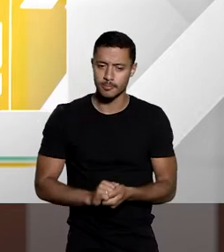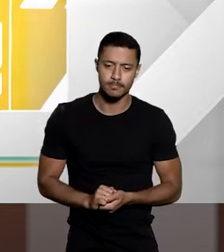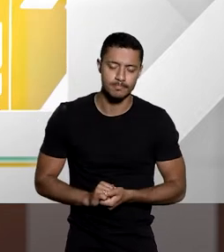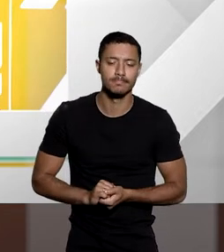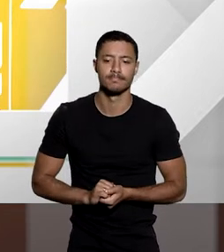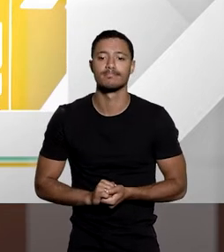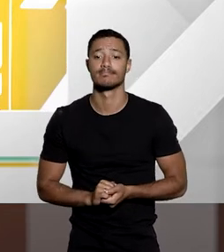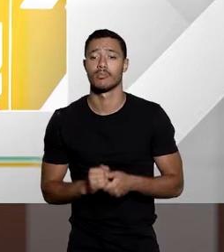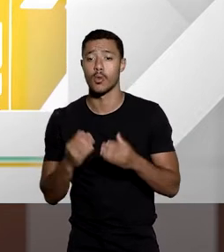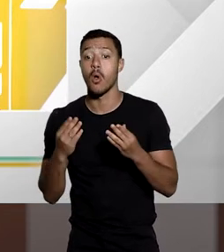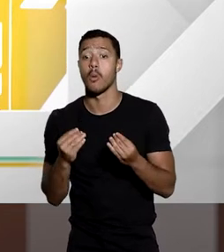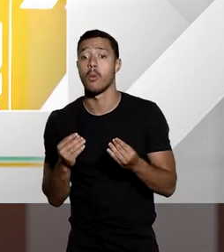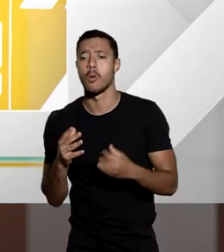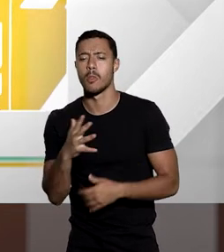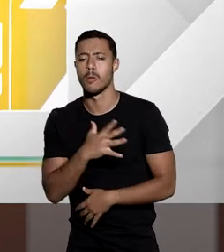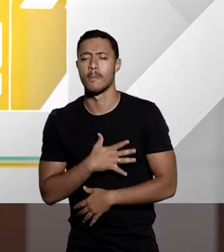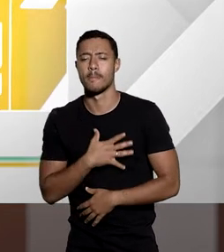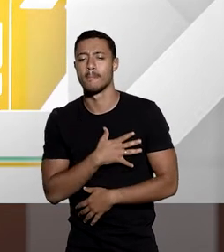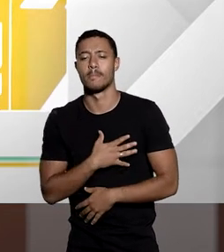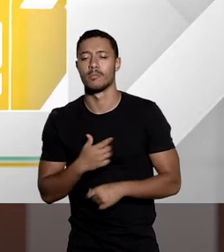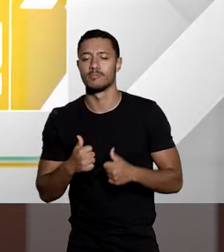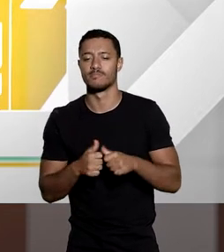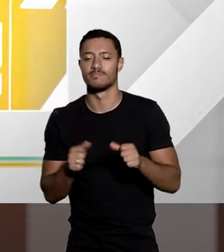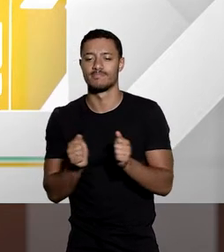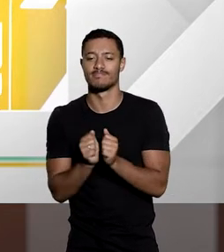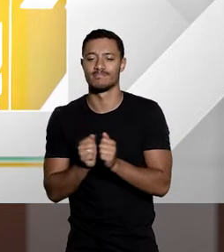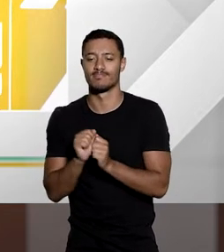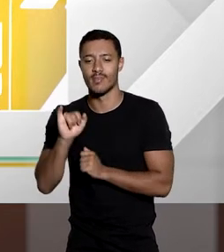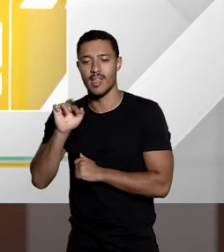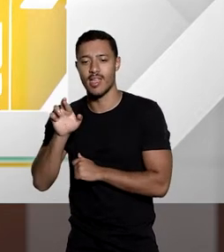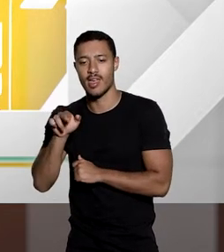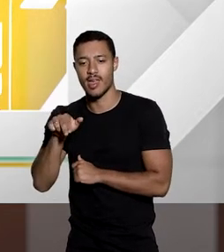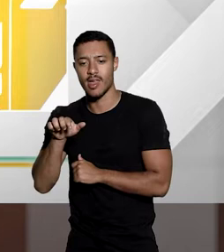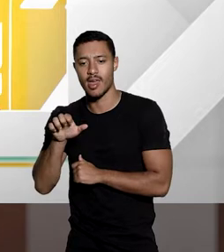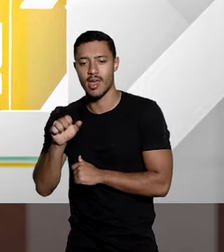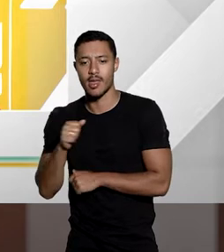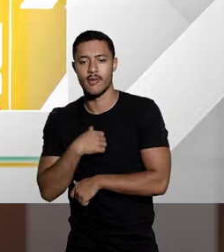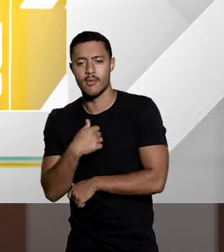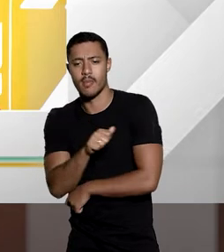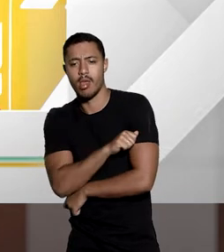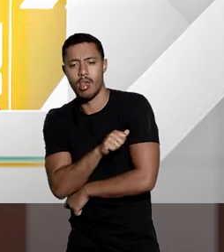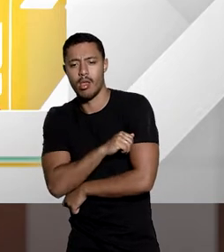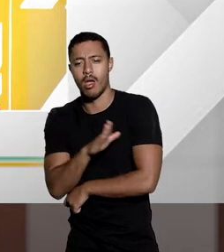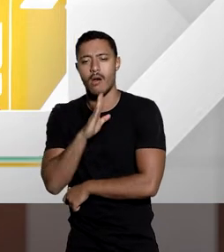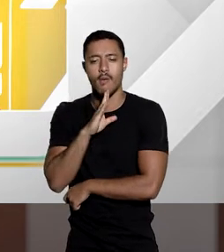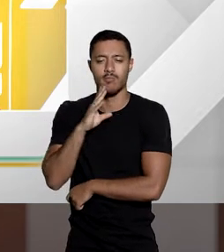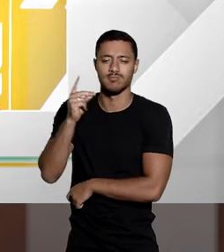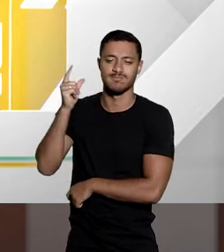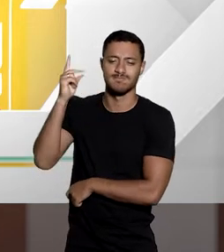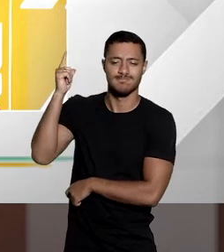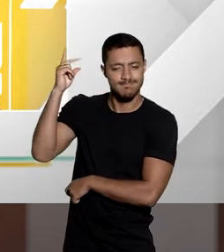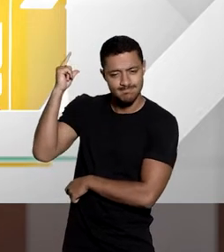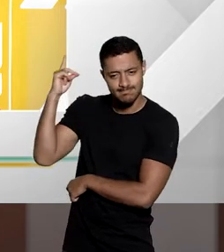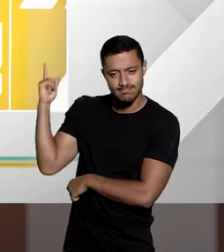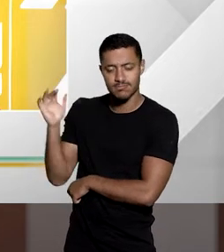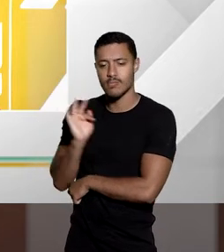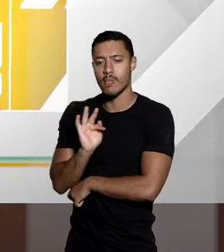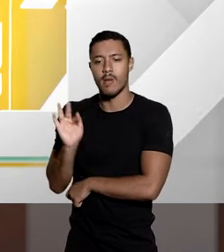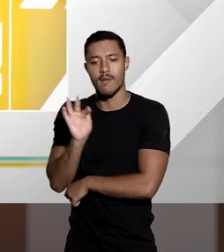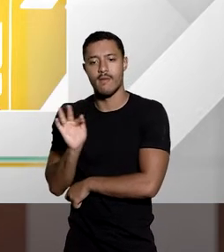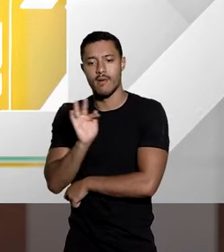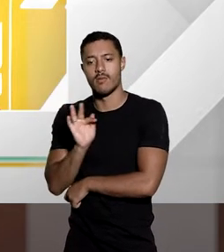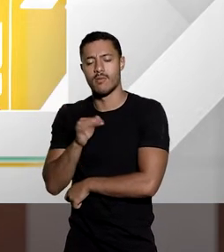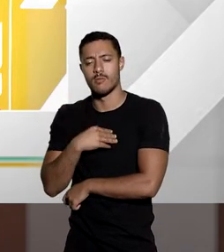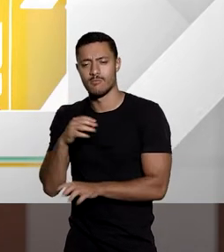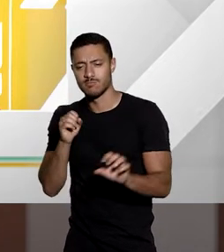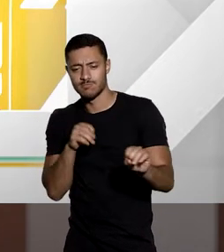entrevistados, e muito satisfeita por estar na companhia da Irene, que foi minha aluna, que eu conheço desde a época da graduação,